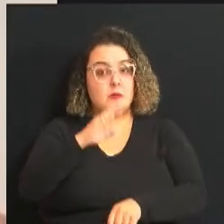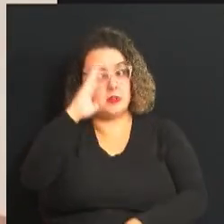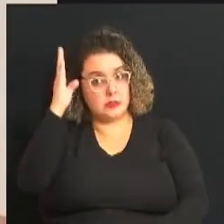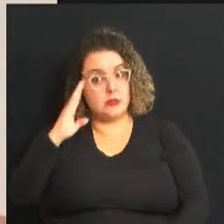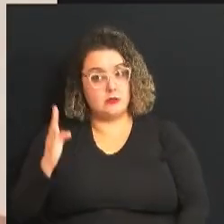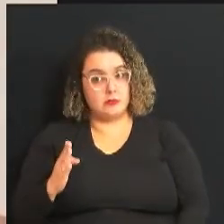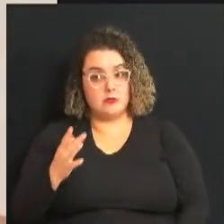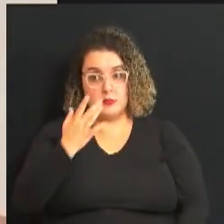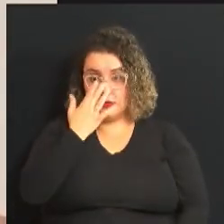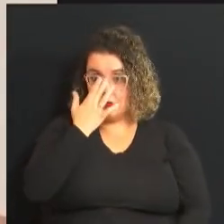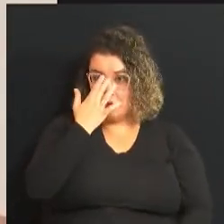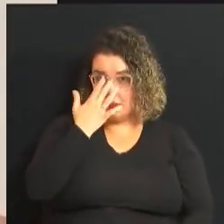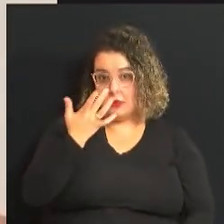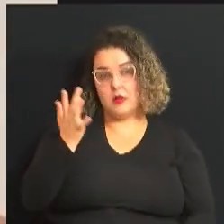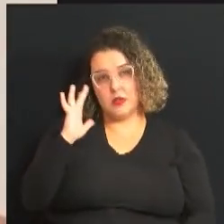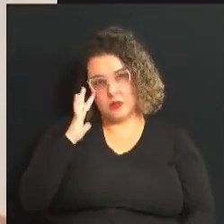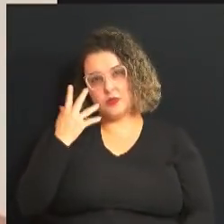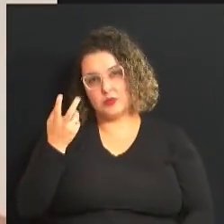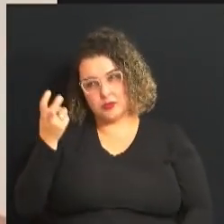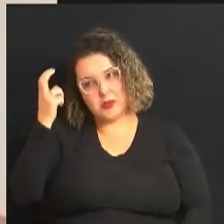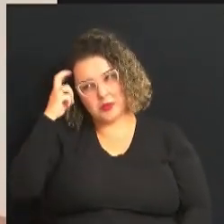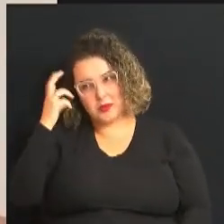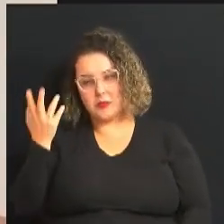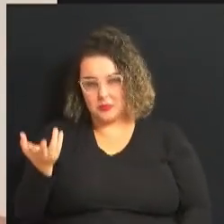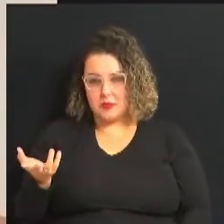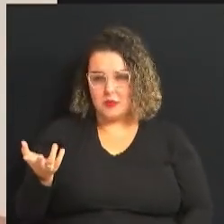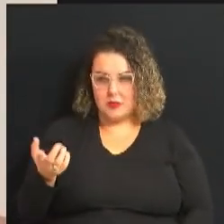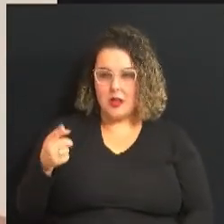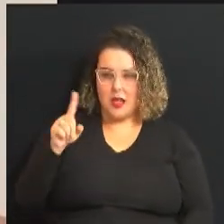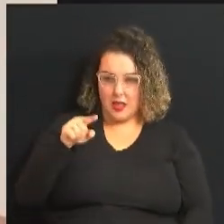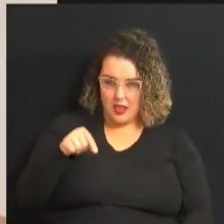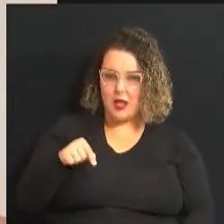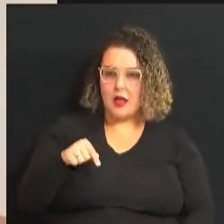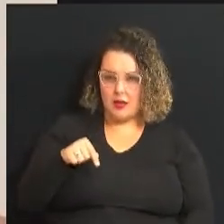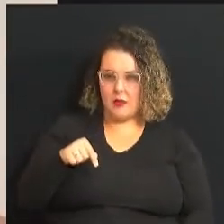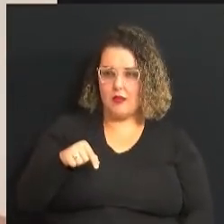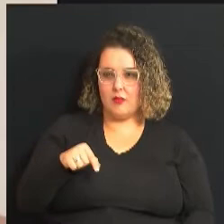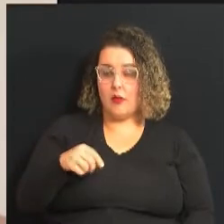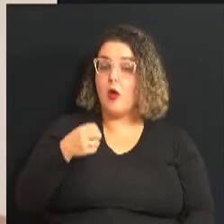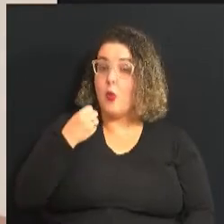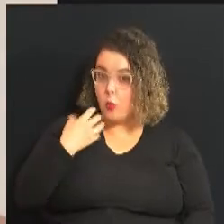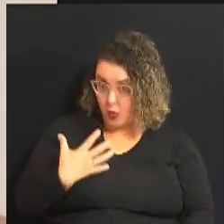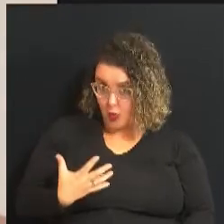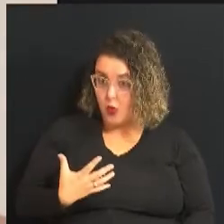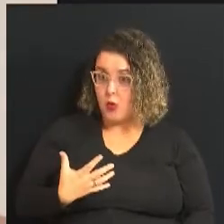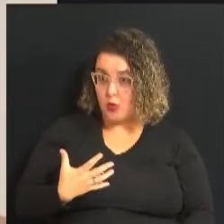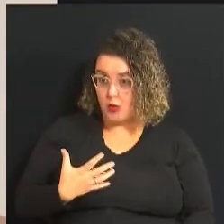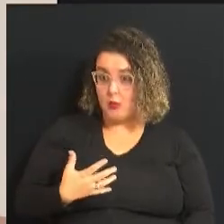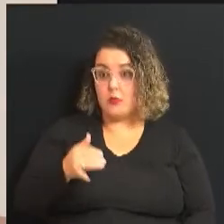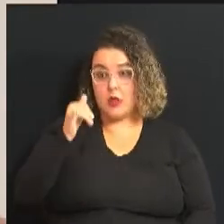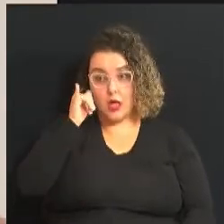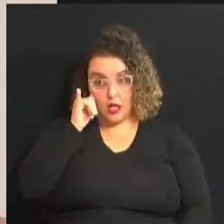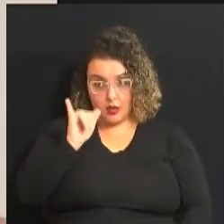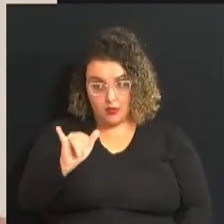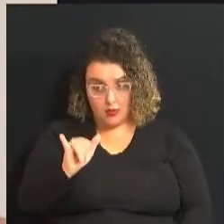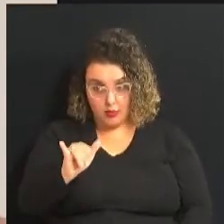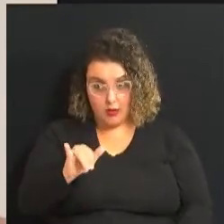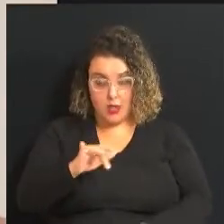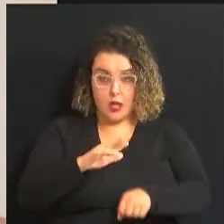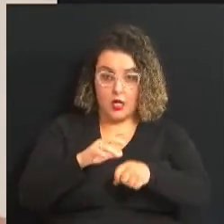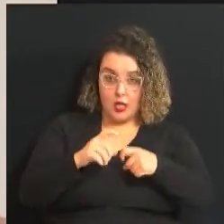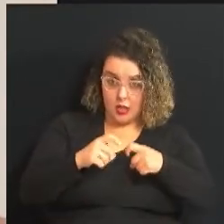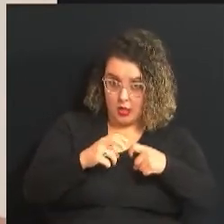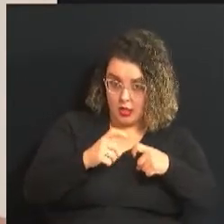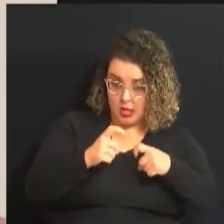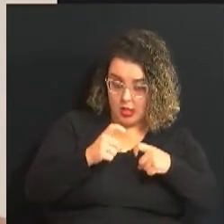que por questões até culturais mesmo, mas é um método também muito bom, tanto para evitar as doenças sexualmente transmissíveis